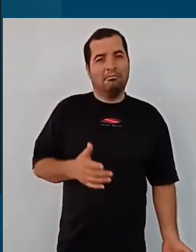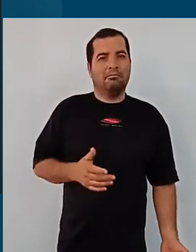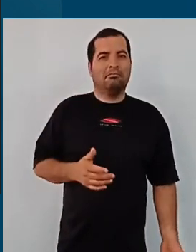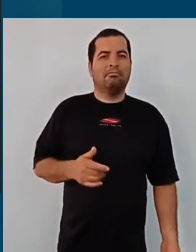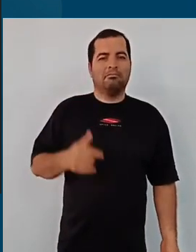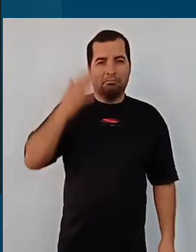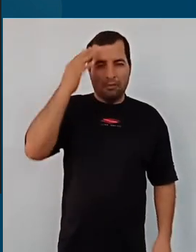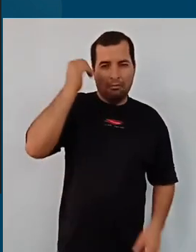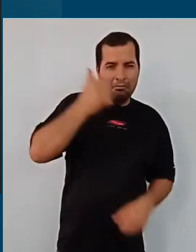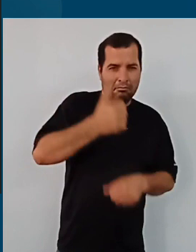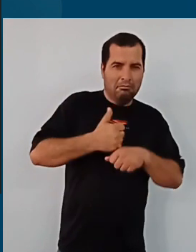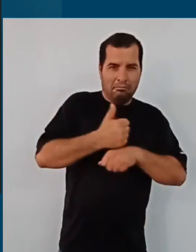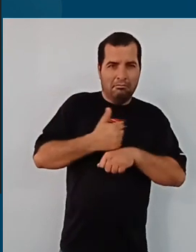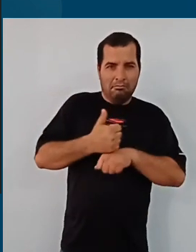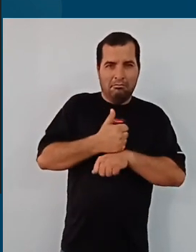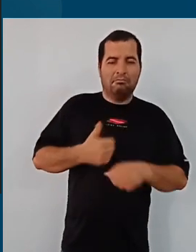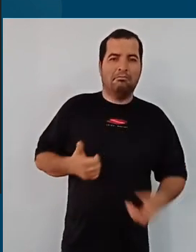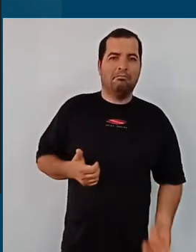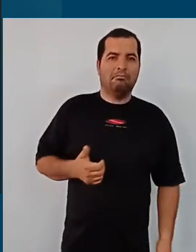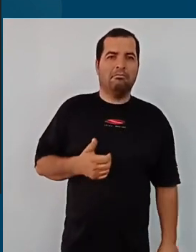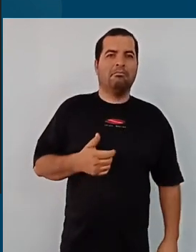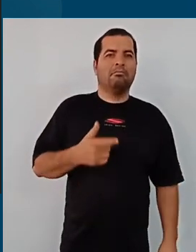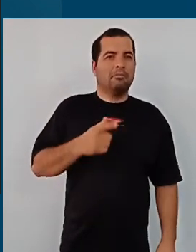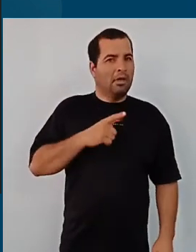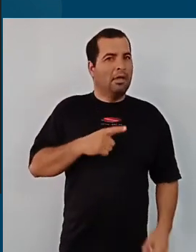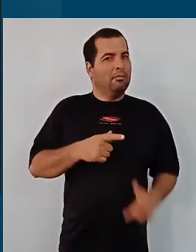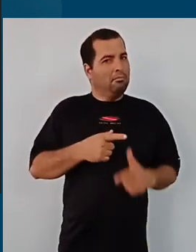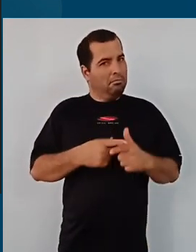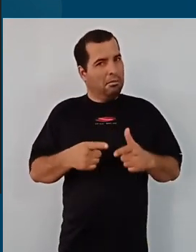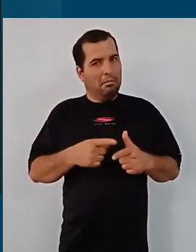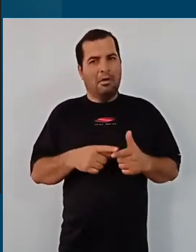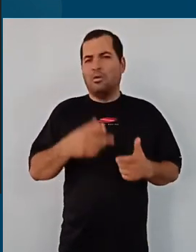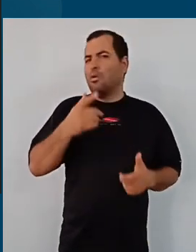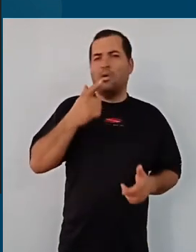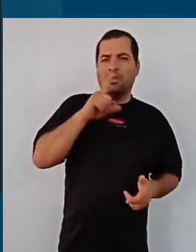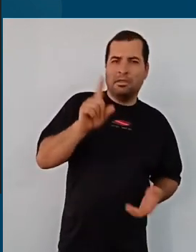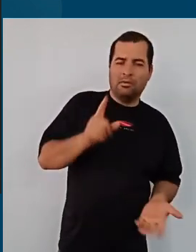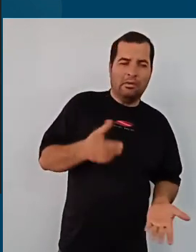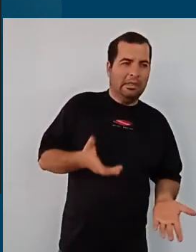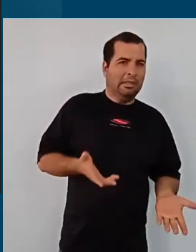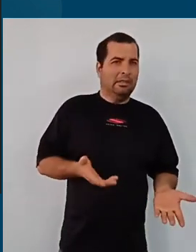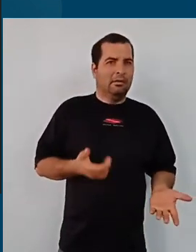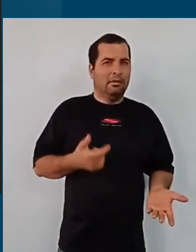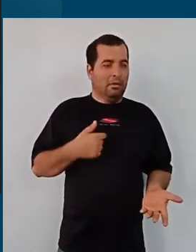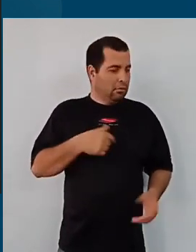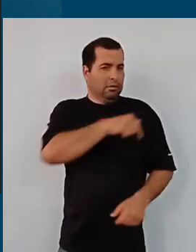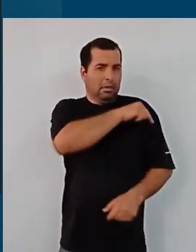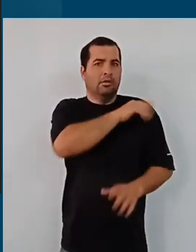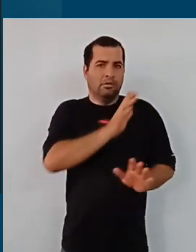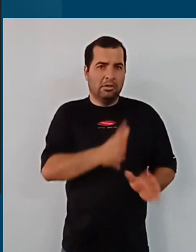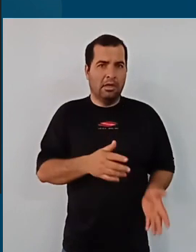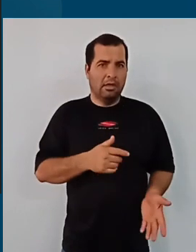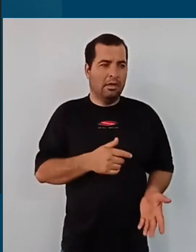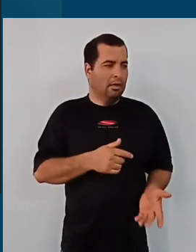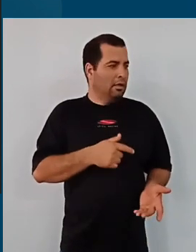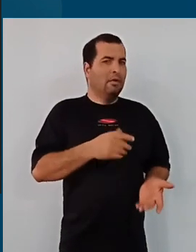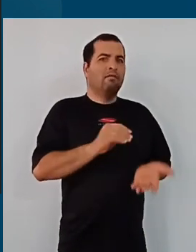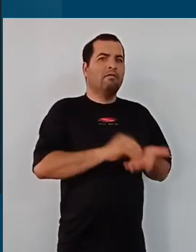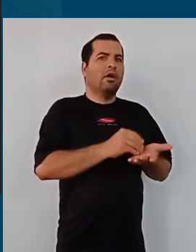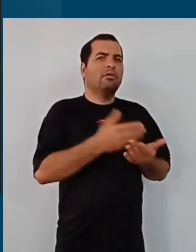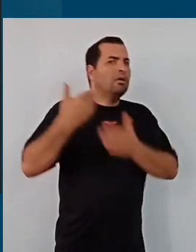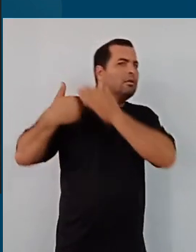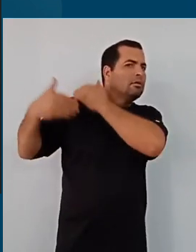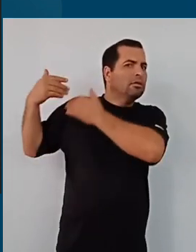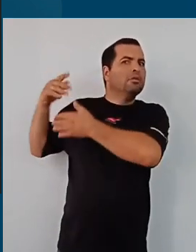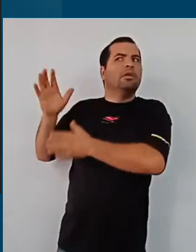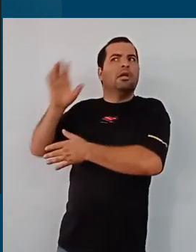para um menino de 7 anos um problema que ele ainda não resolveu antes, ele vai precisar mobilizar